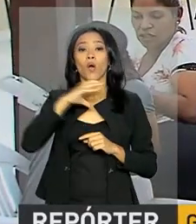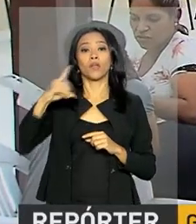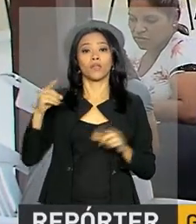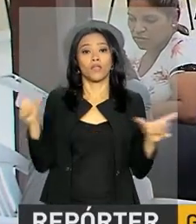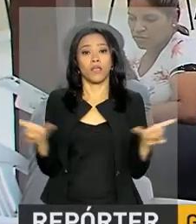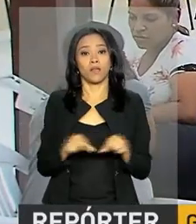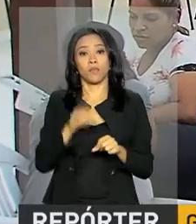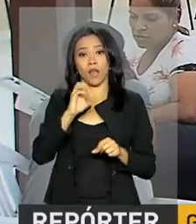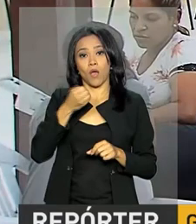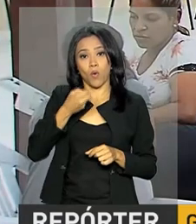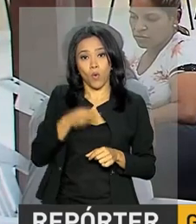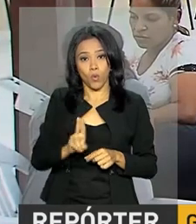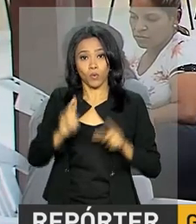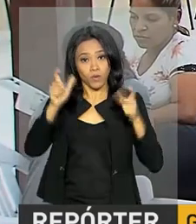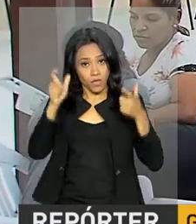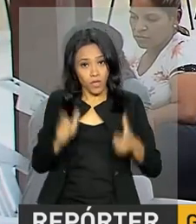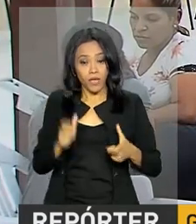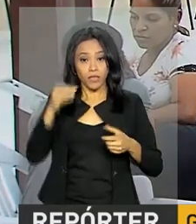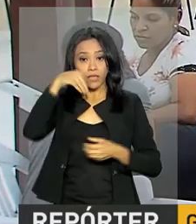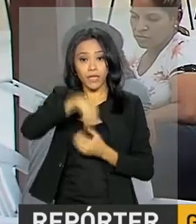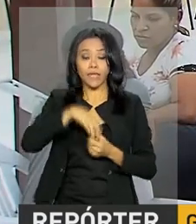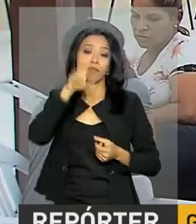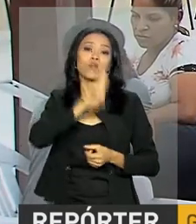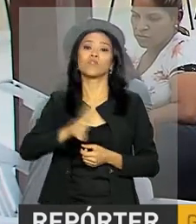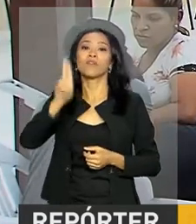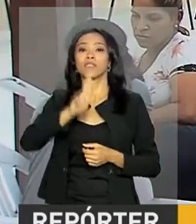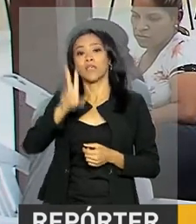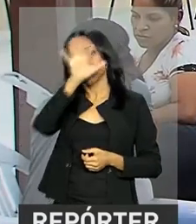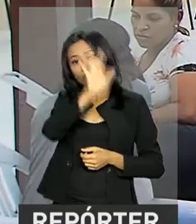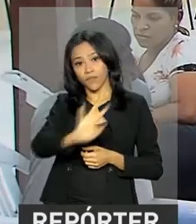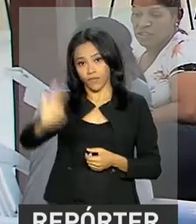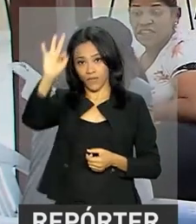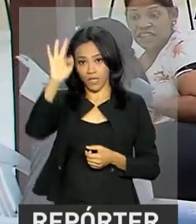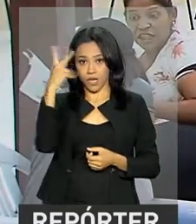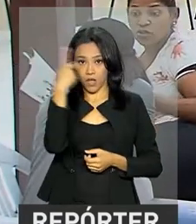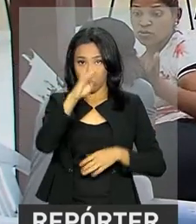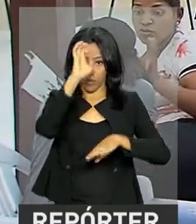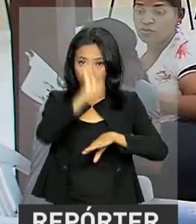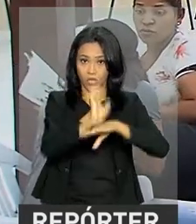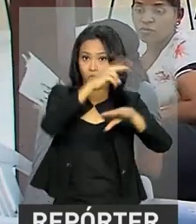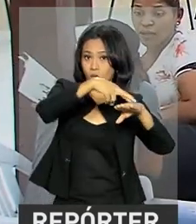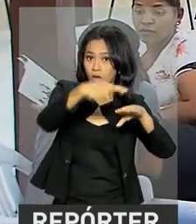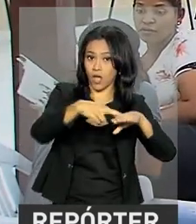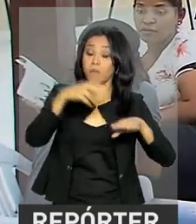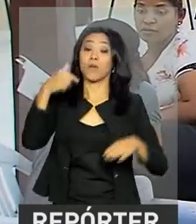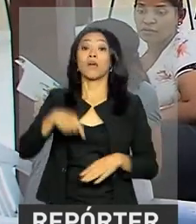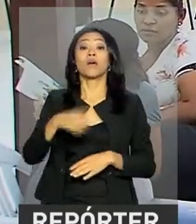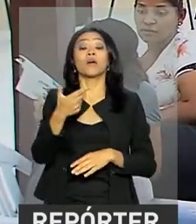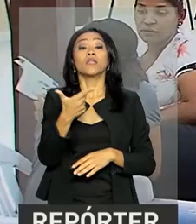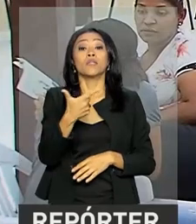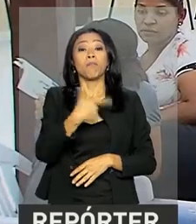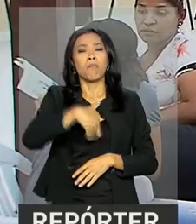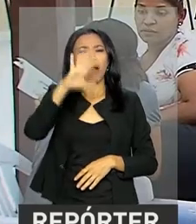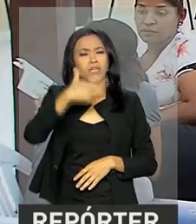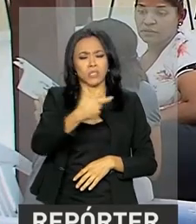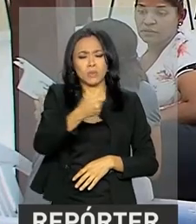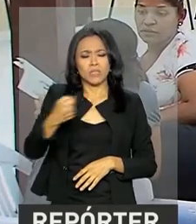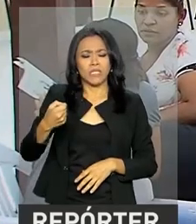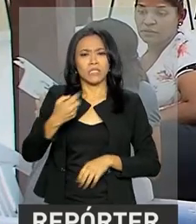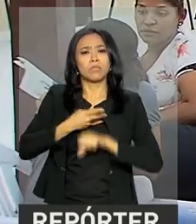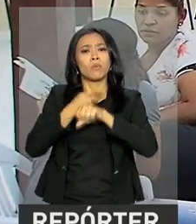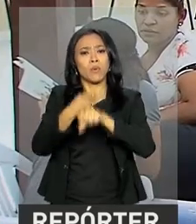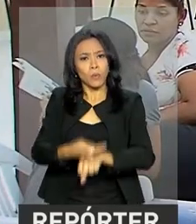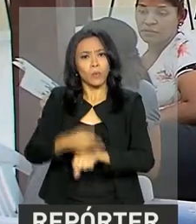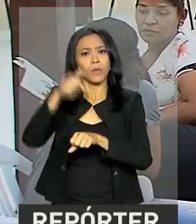Refugiados e fica localizado aqui na Universidade Federal de Roraima. Por dia, mais de 200 venezuelanos buscam